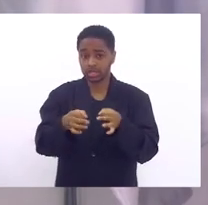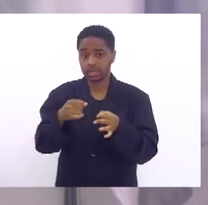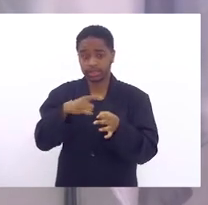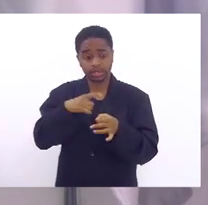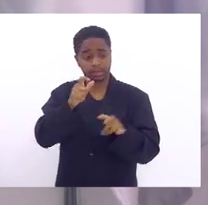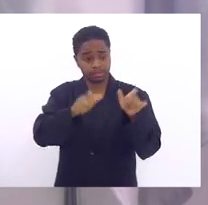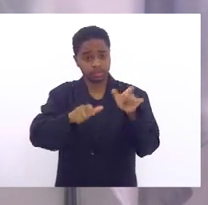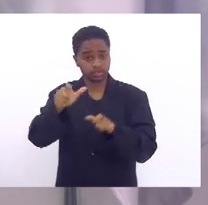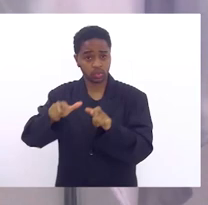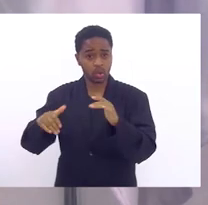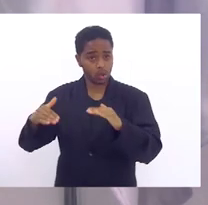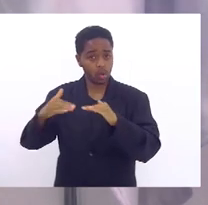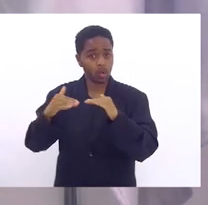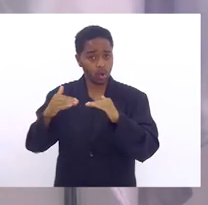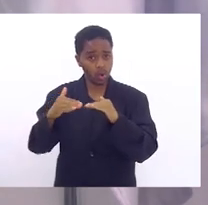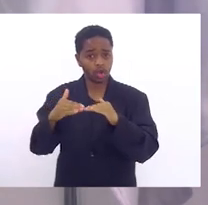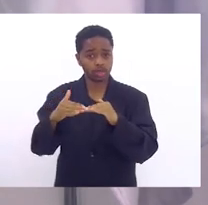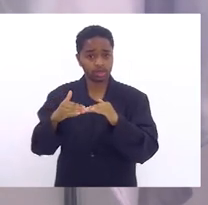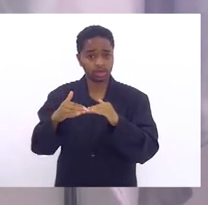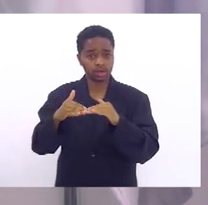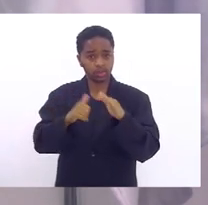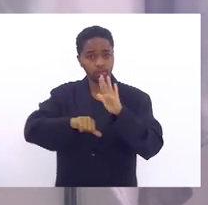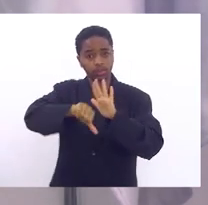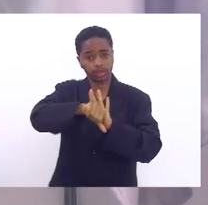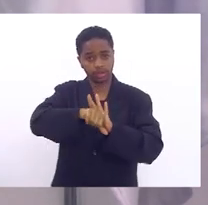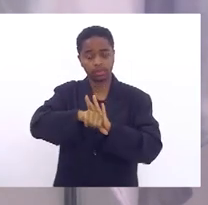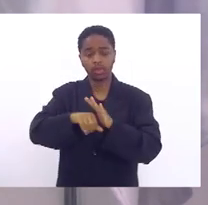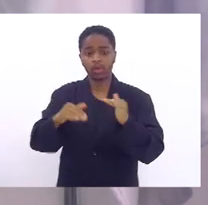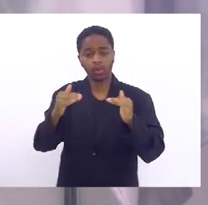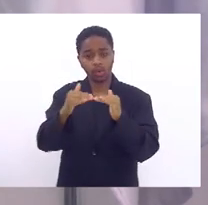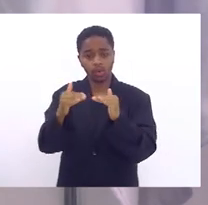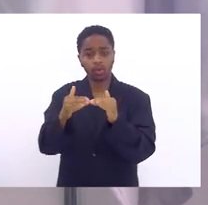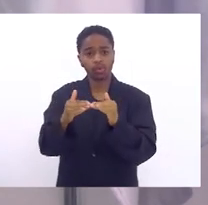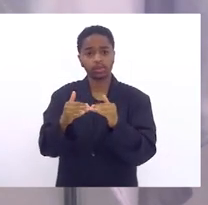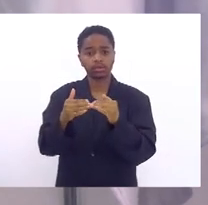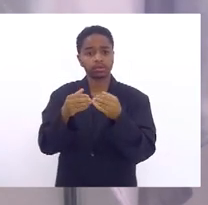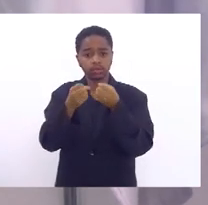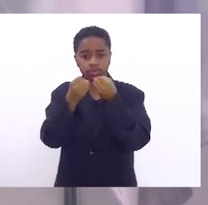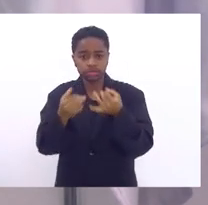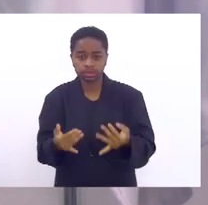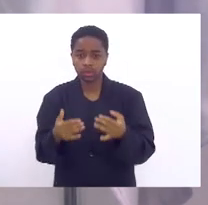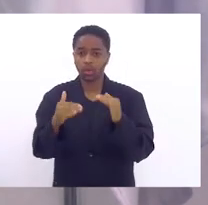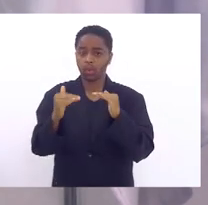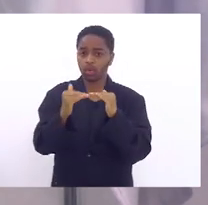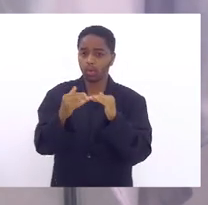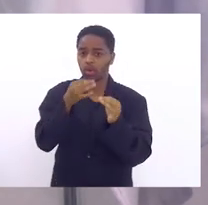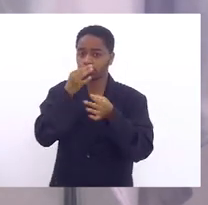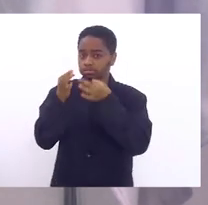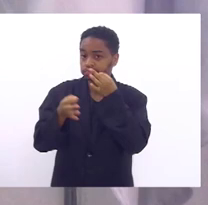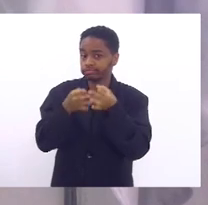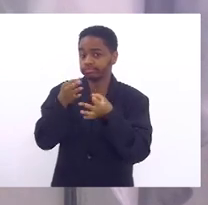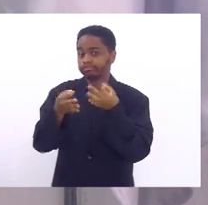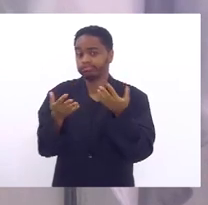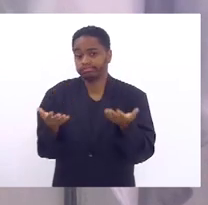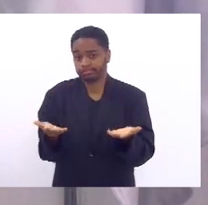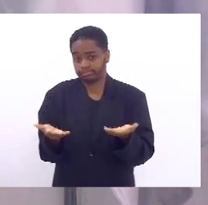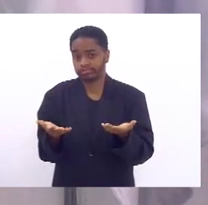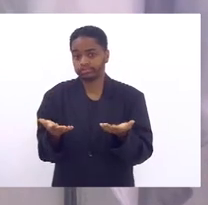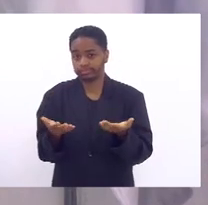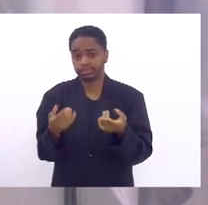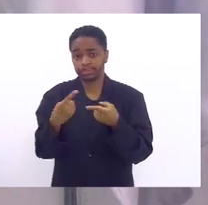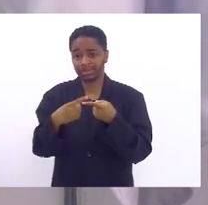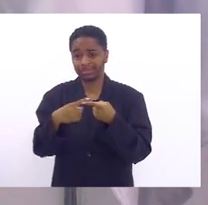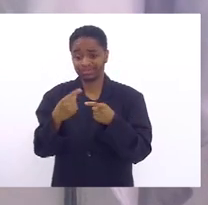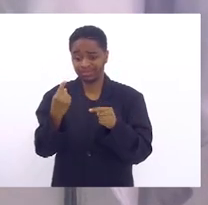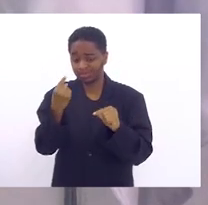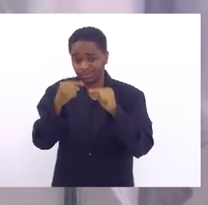vão corroborar com esse com esse tipo de justificativa e argumento né com esse tipo N essa justificativa injustificável